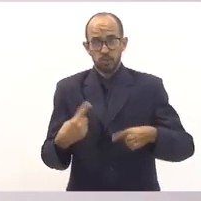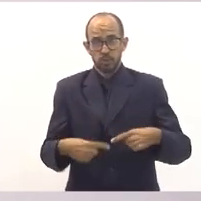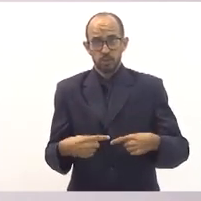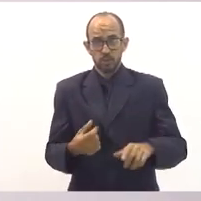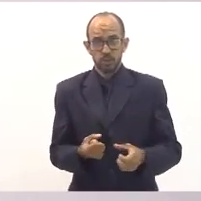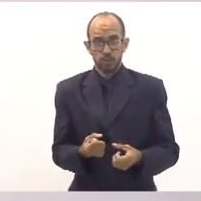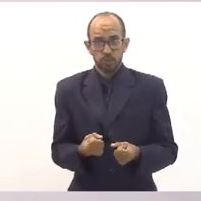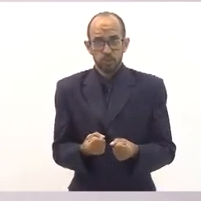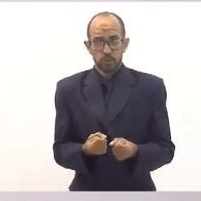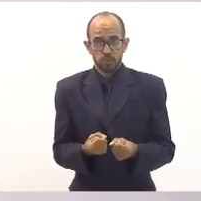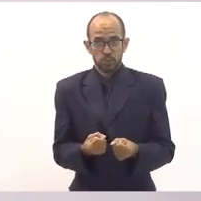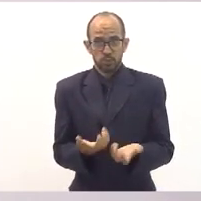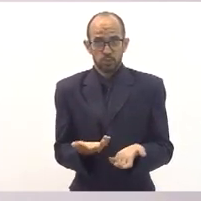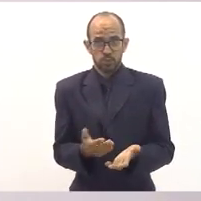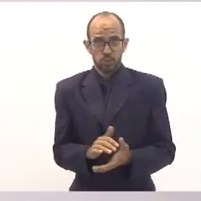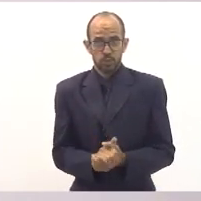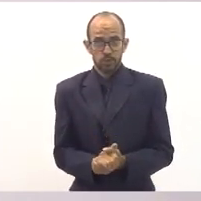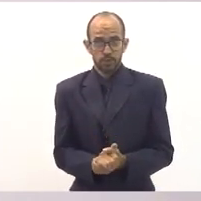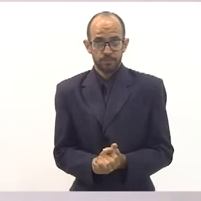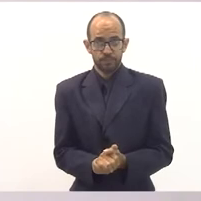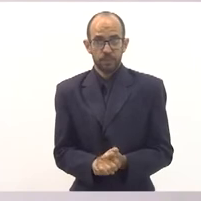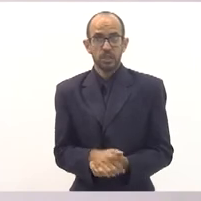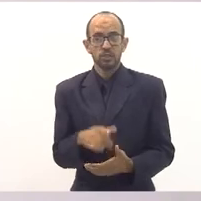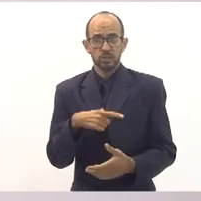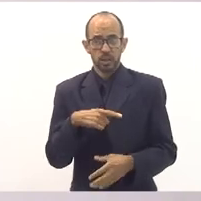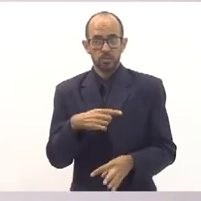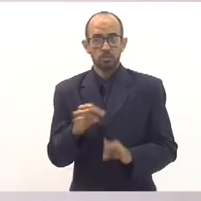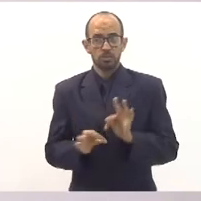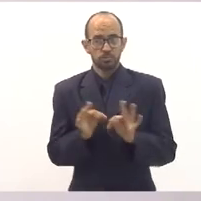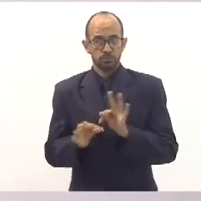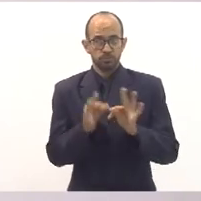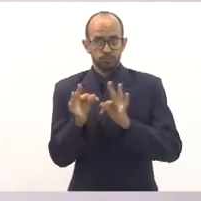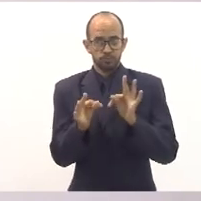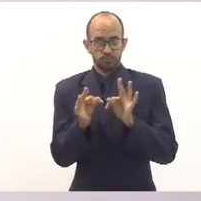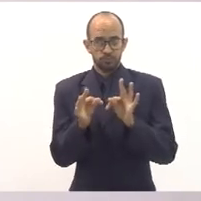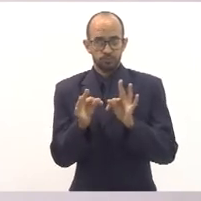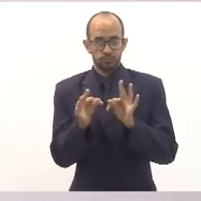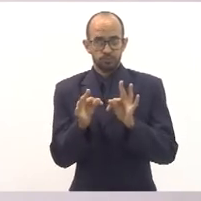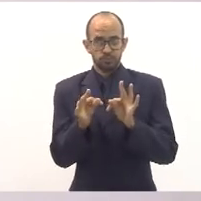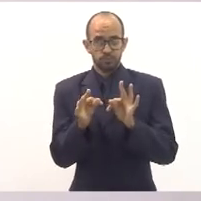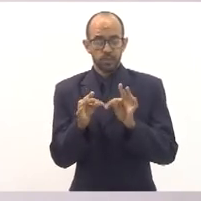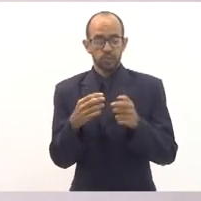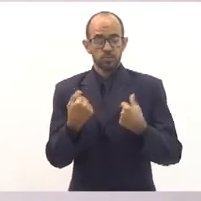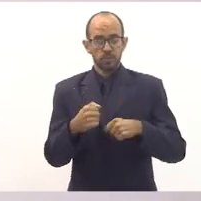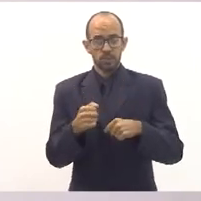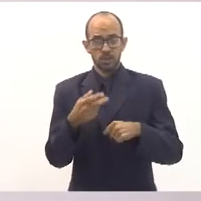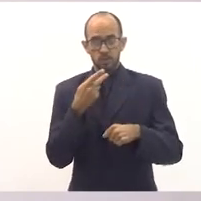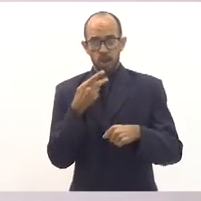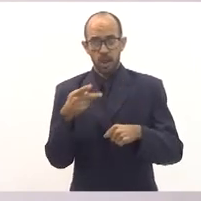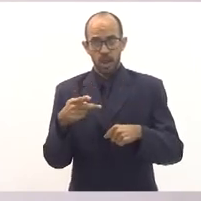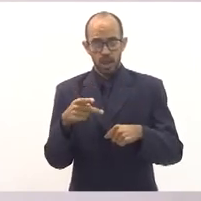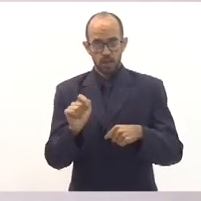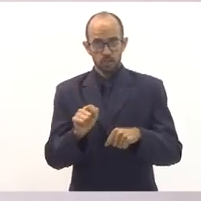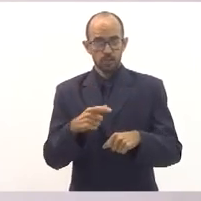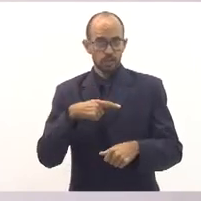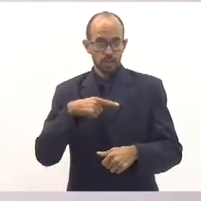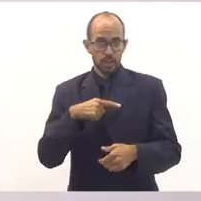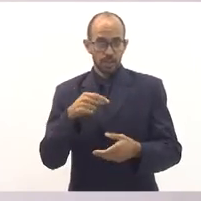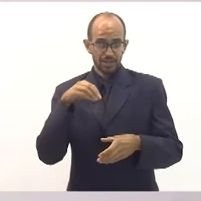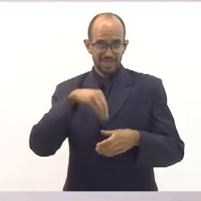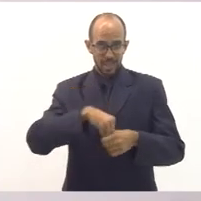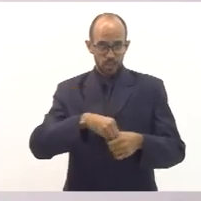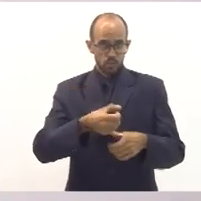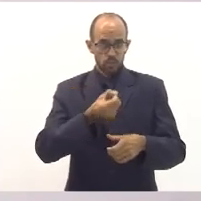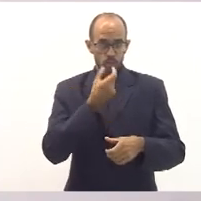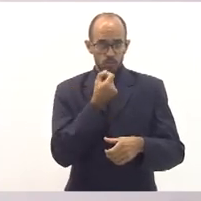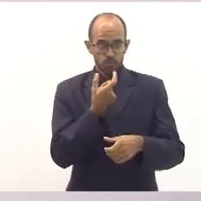fazemos testados em festas nós temos as tecnologias para fazer essas testagens a gente tem como falar para usuários O que que tem naquele comprimido só